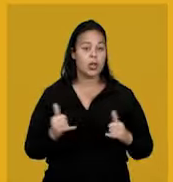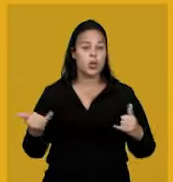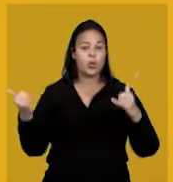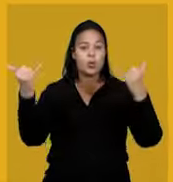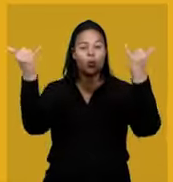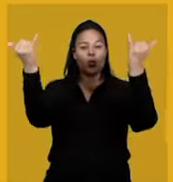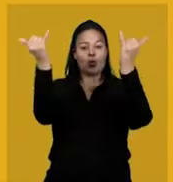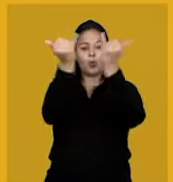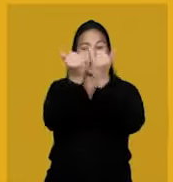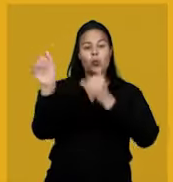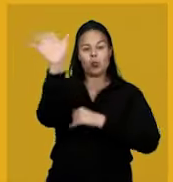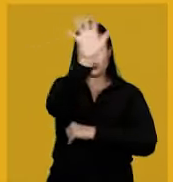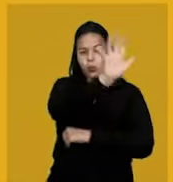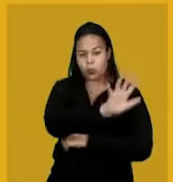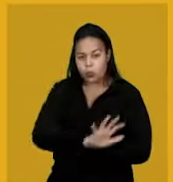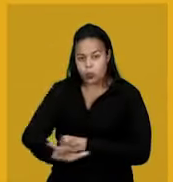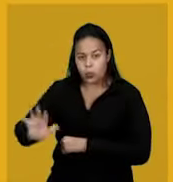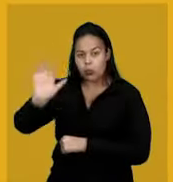total,